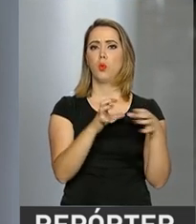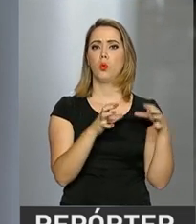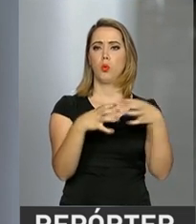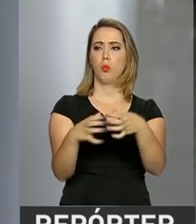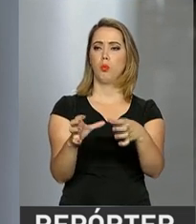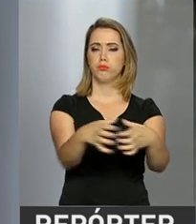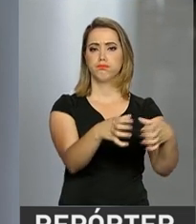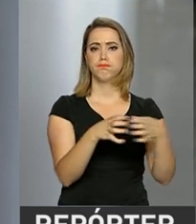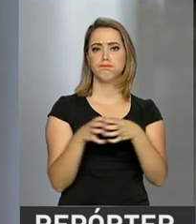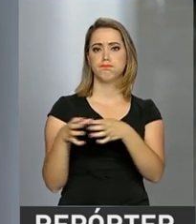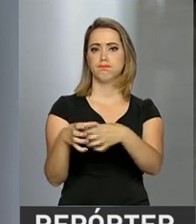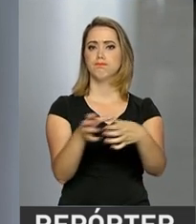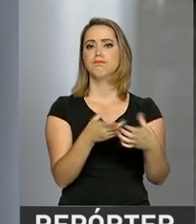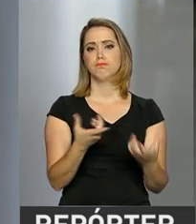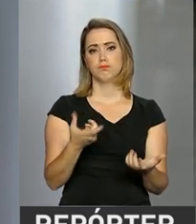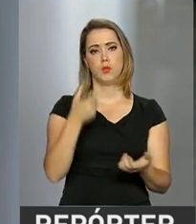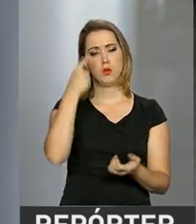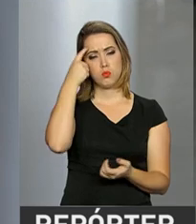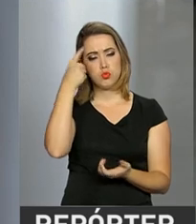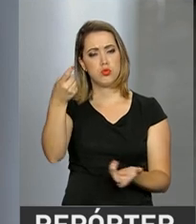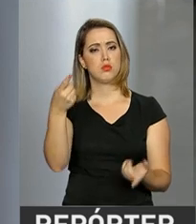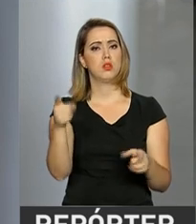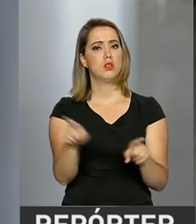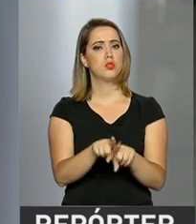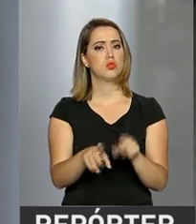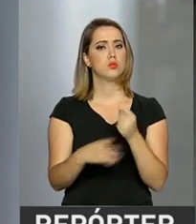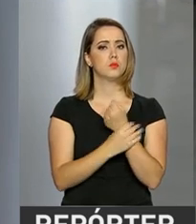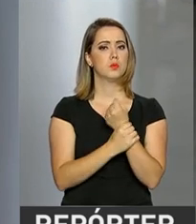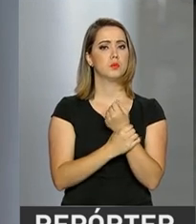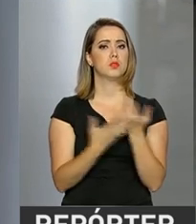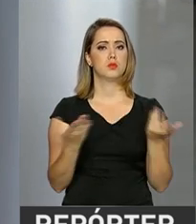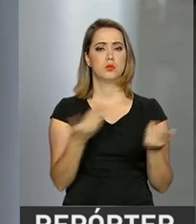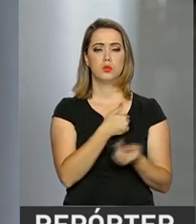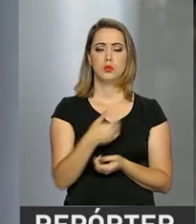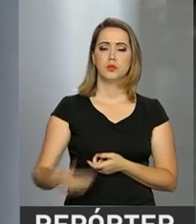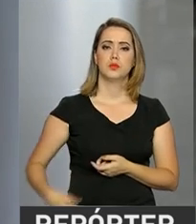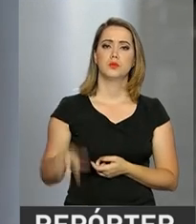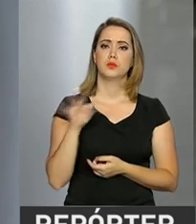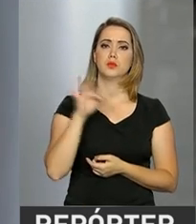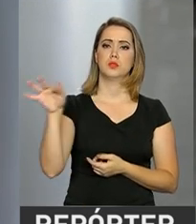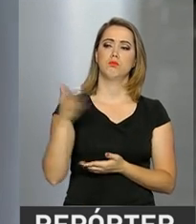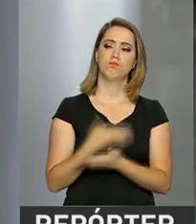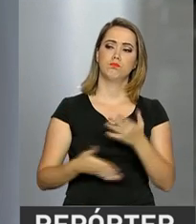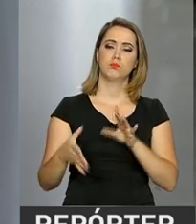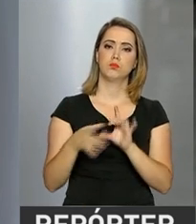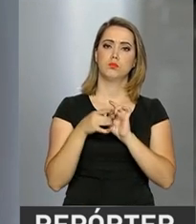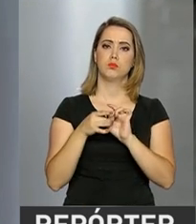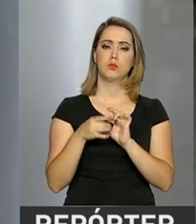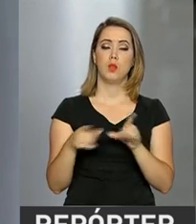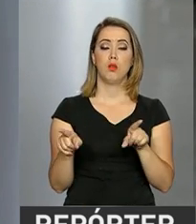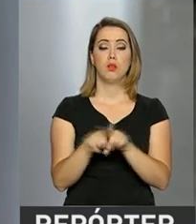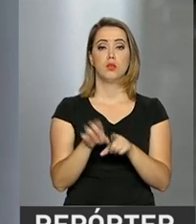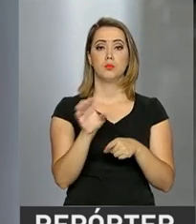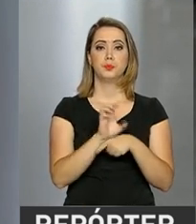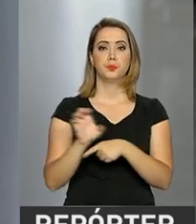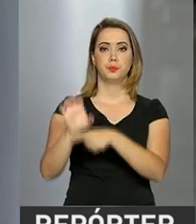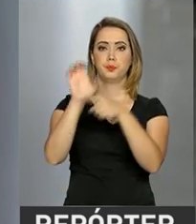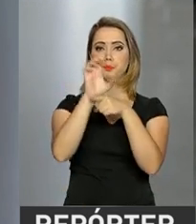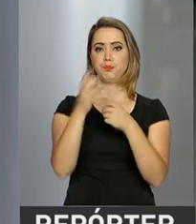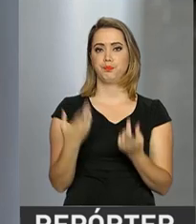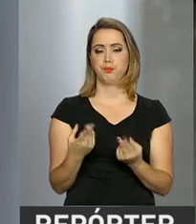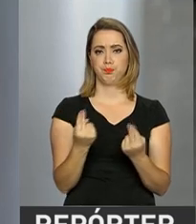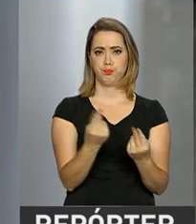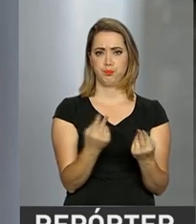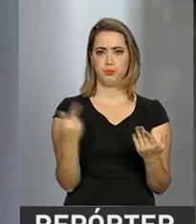estruturas de inteligência e segurança pública no contexto do governo federal bem como com os governos estaduais